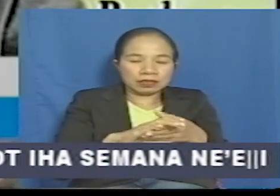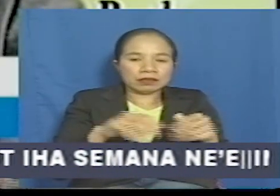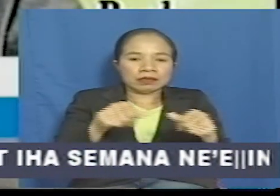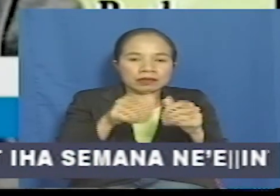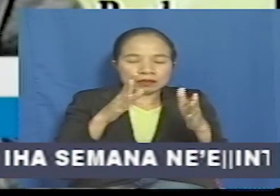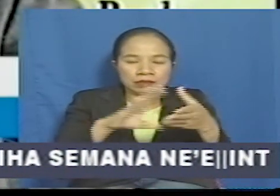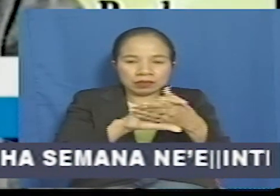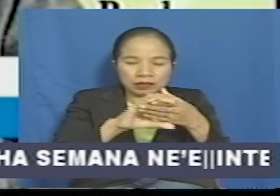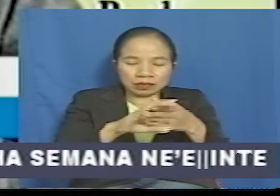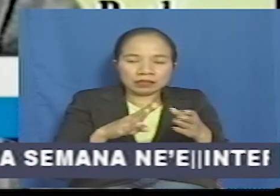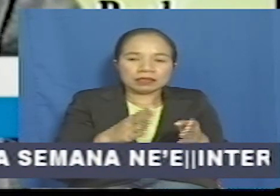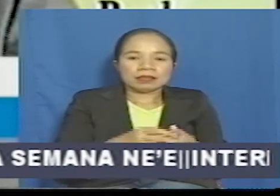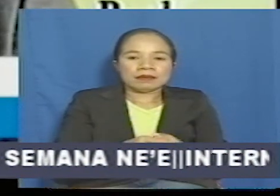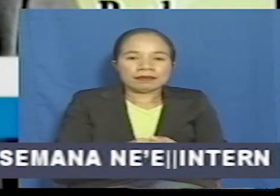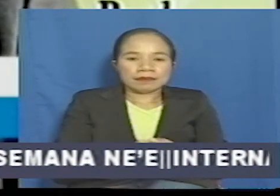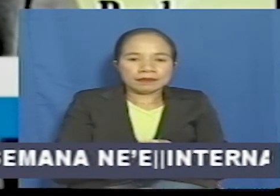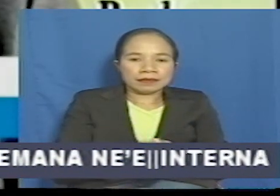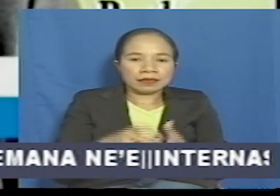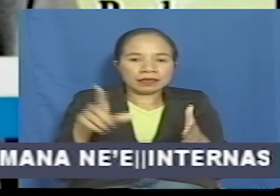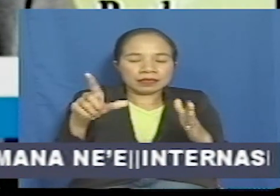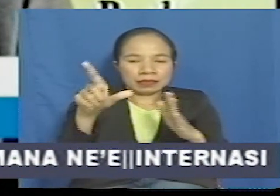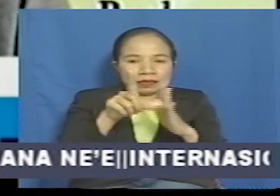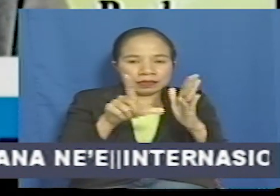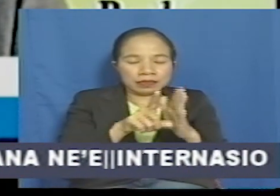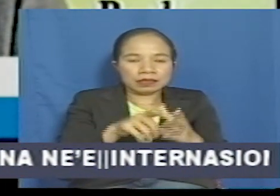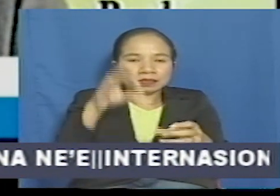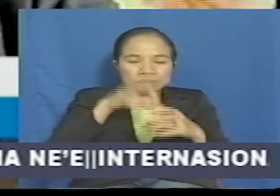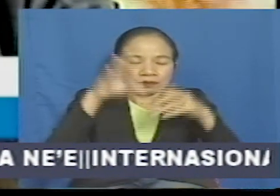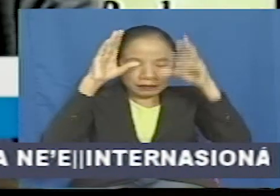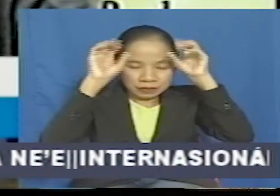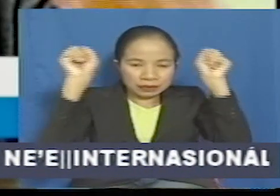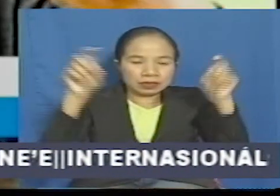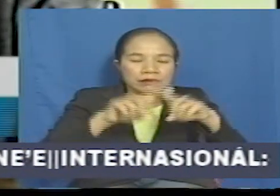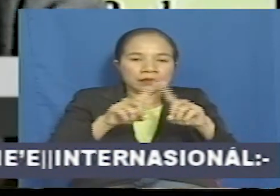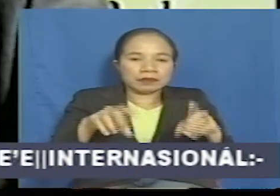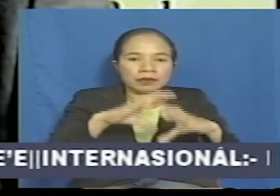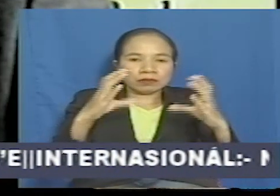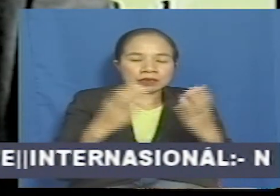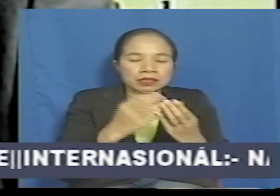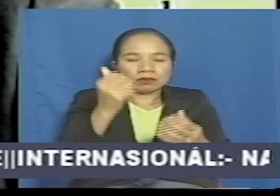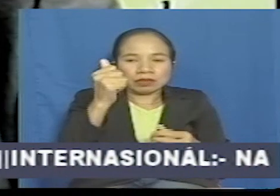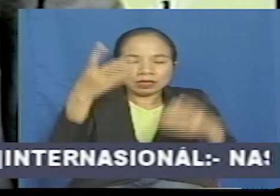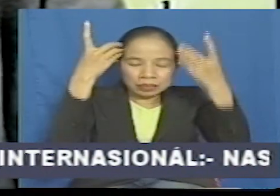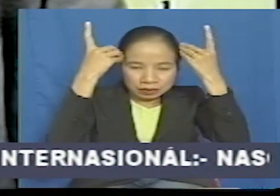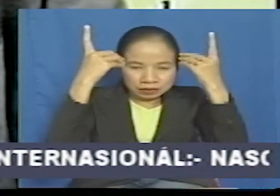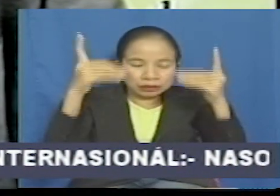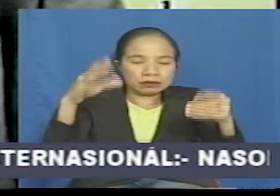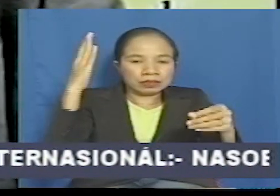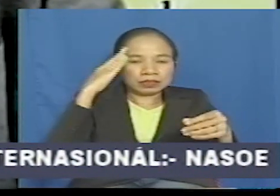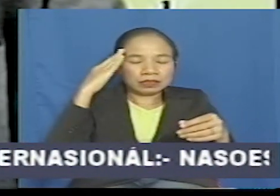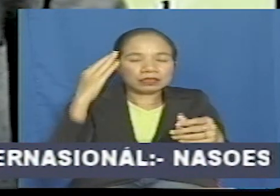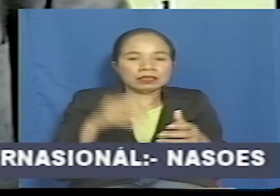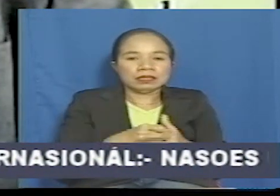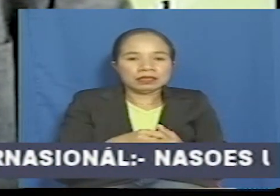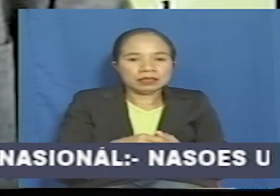lei órgão de admissão eleitoral, alteração da lei eleição presidencial. Mas a comissão decidiu, né? se considera eleitor, né?